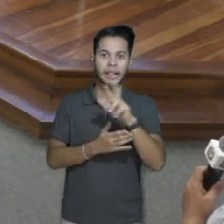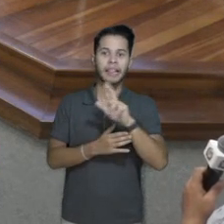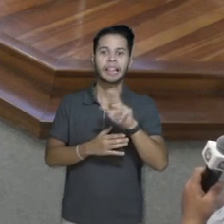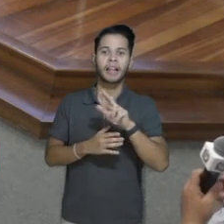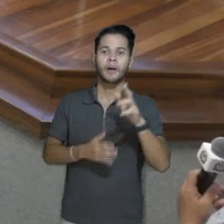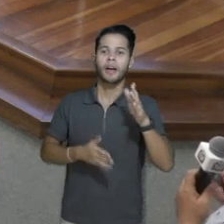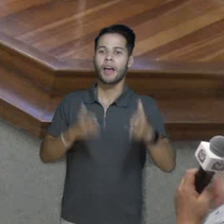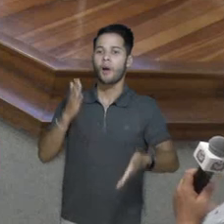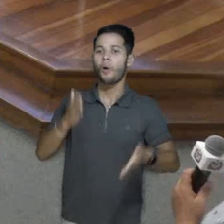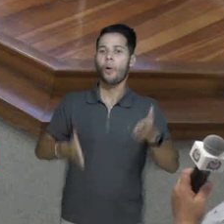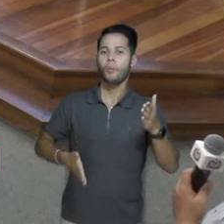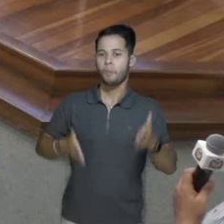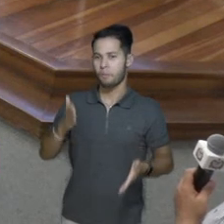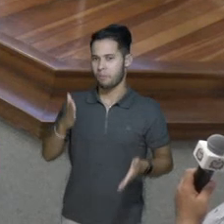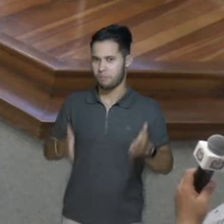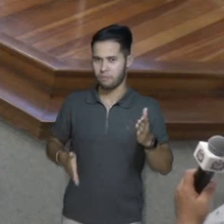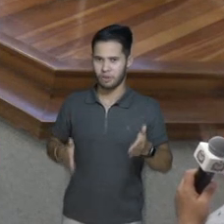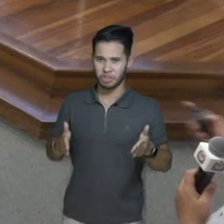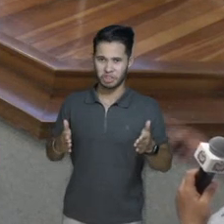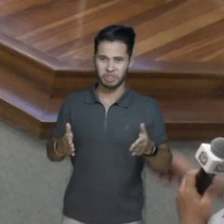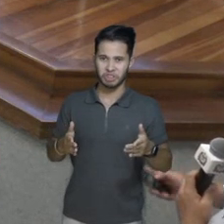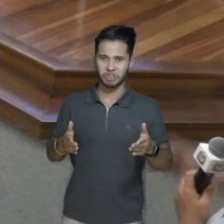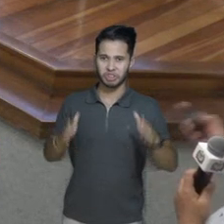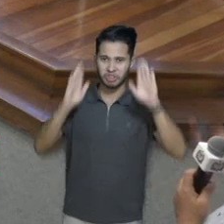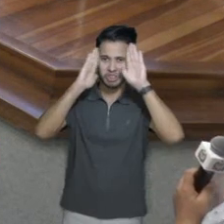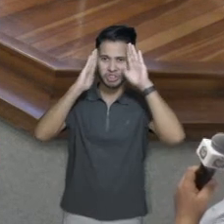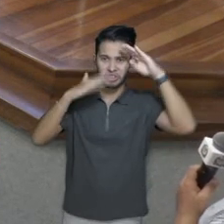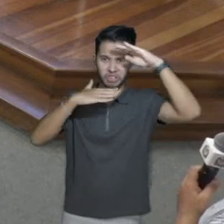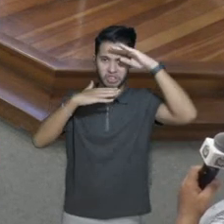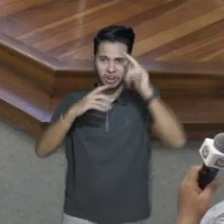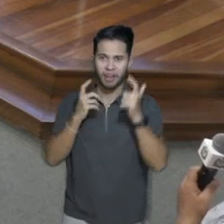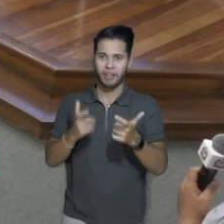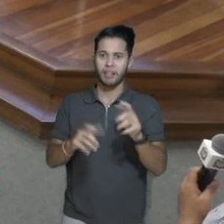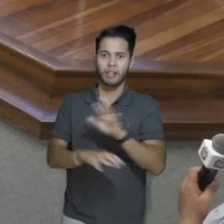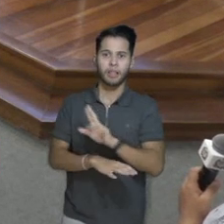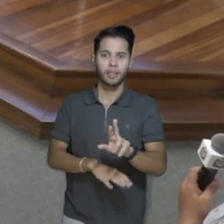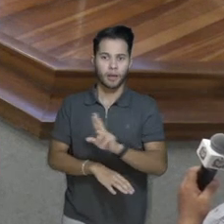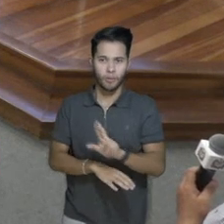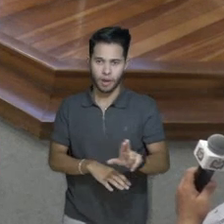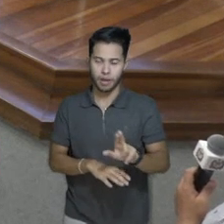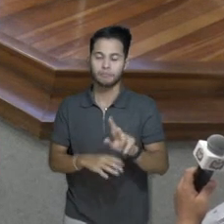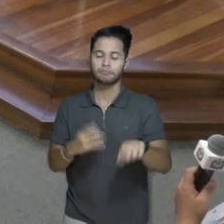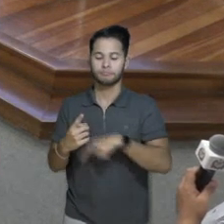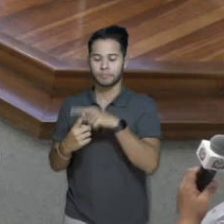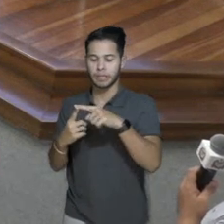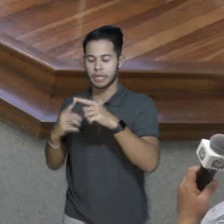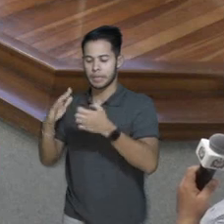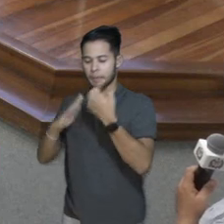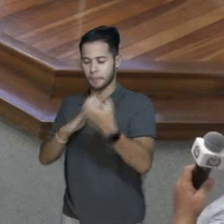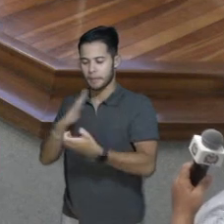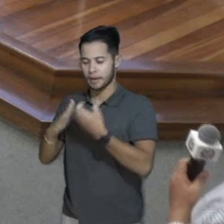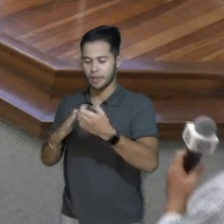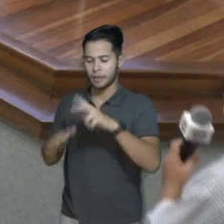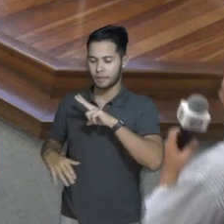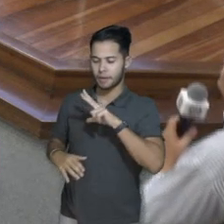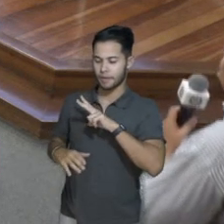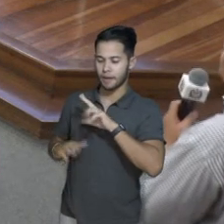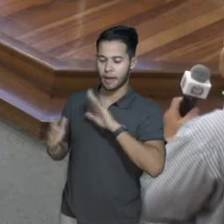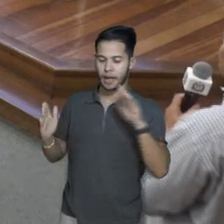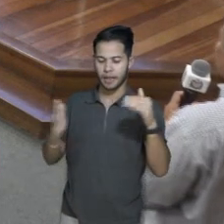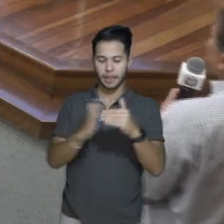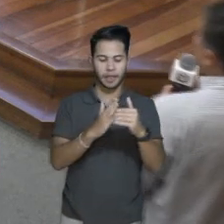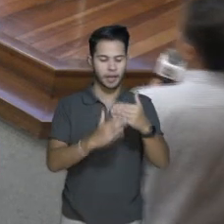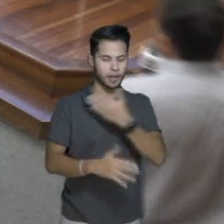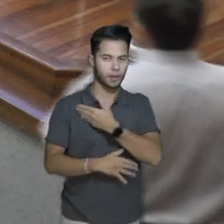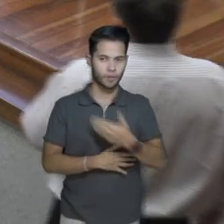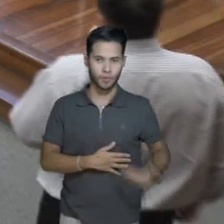mas são como conseguir esses resultados desde uma empresa privada a uma governança global e aí a gente vê